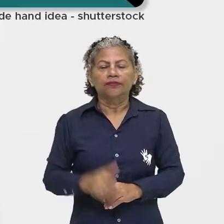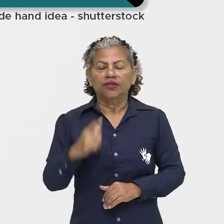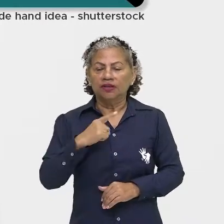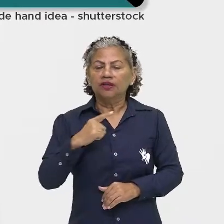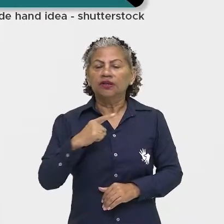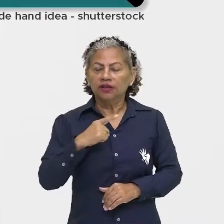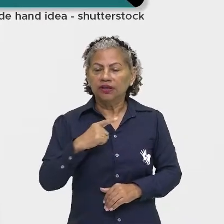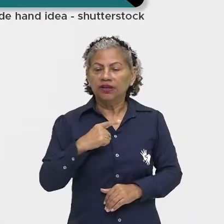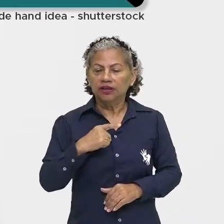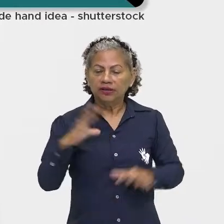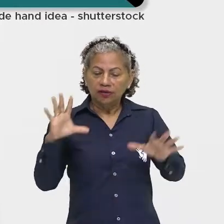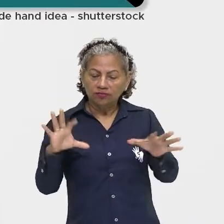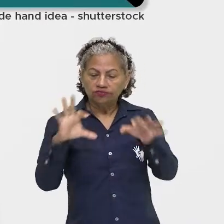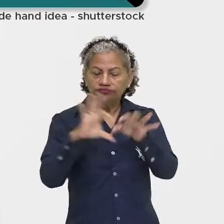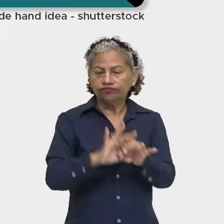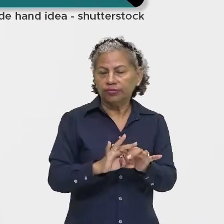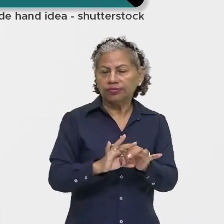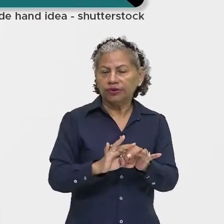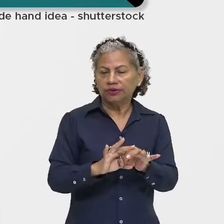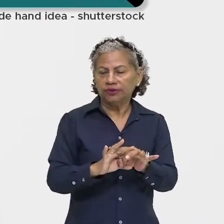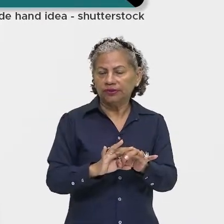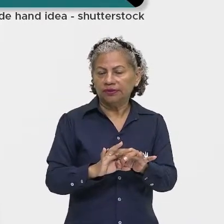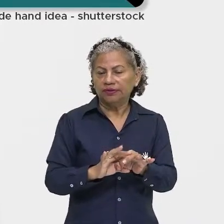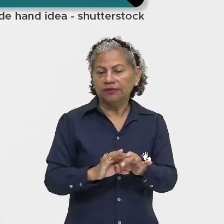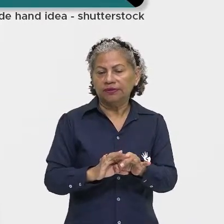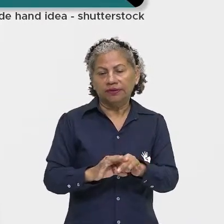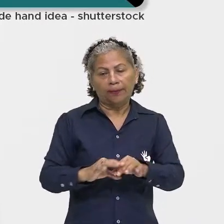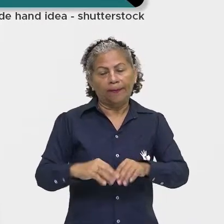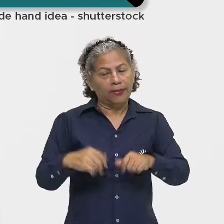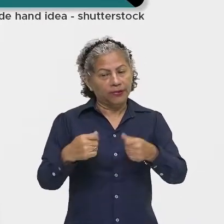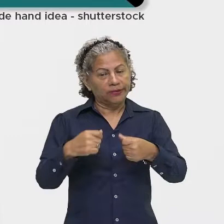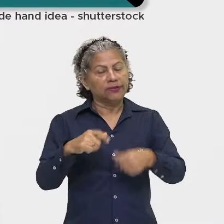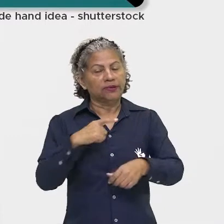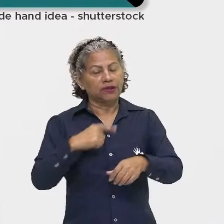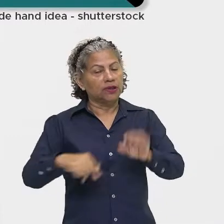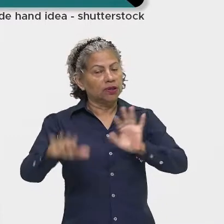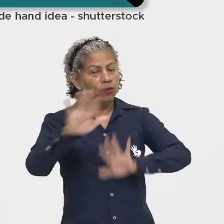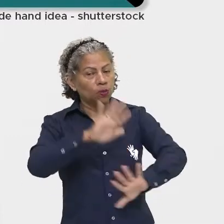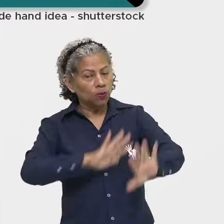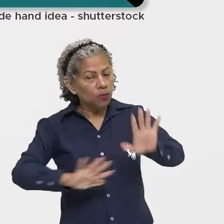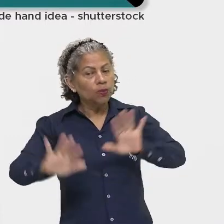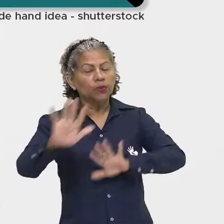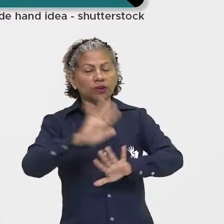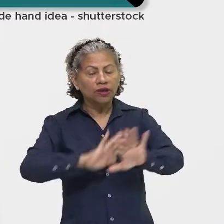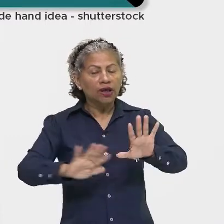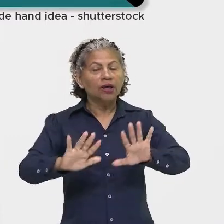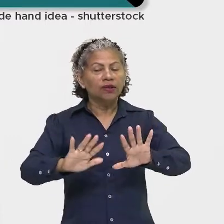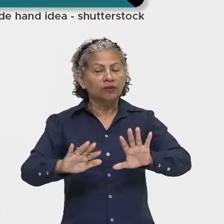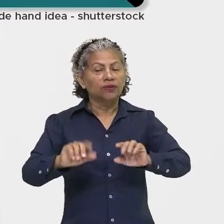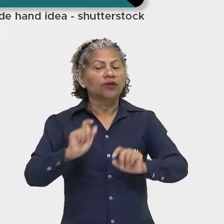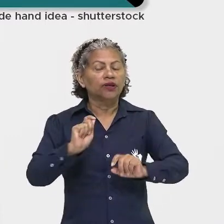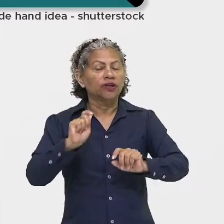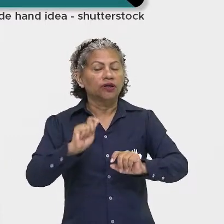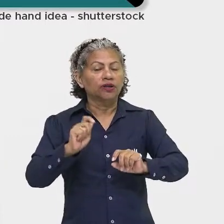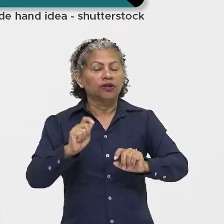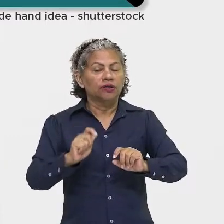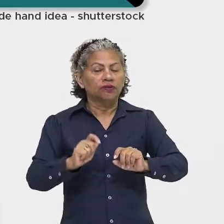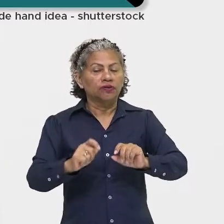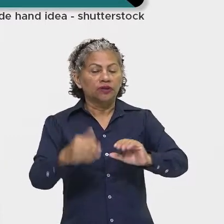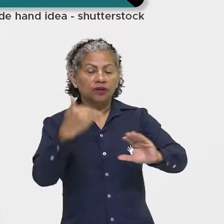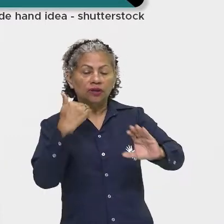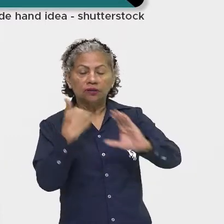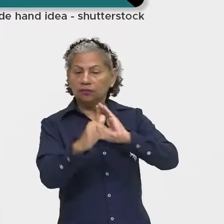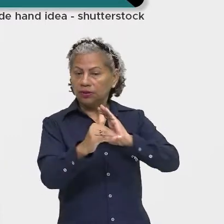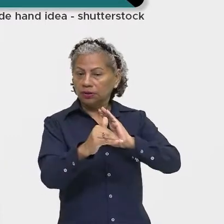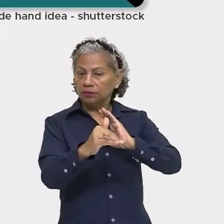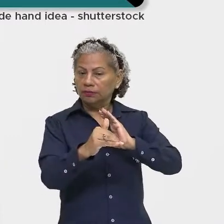conectadas, né? Com isso, torna-se mais cuidadoso com relação às publicações que são feitas, principalmente